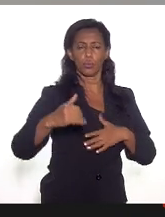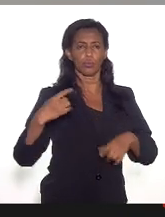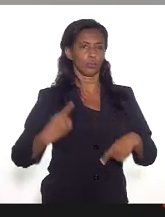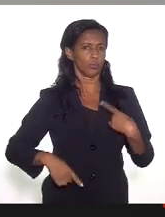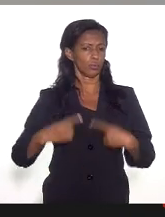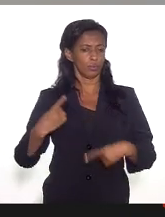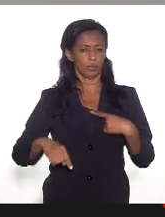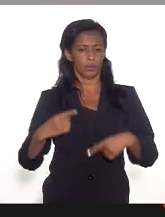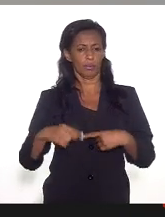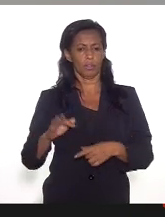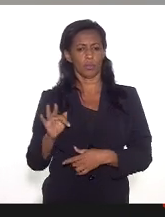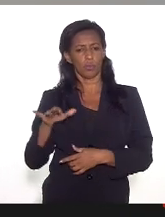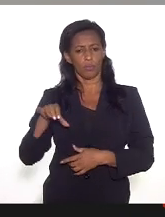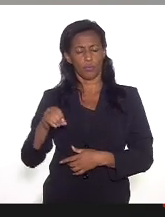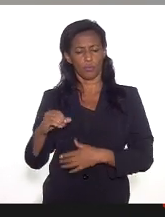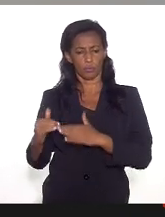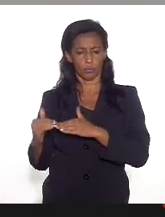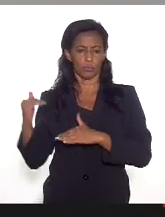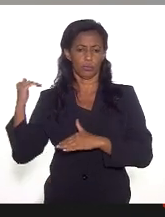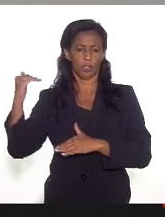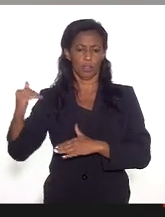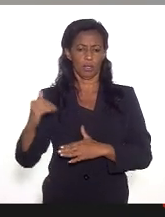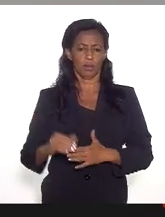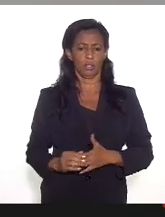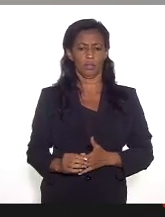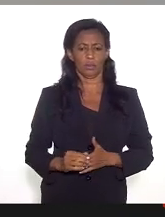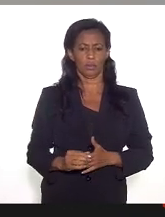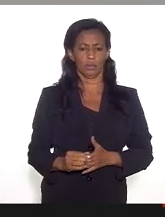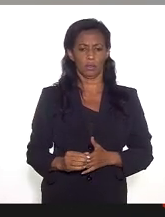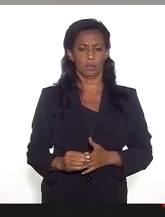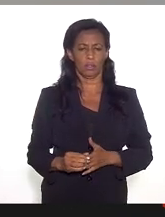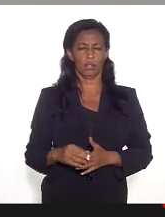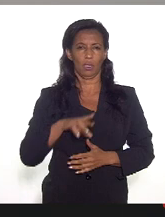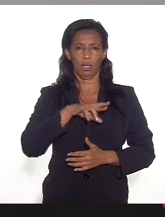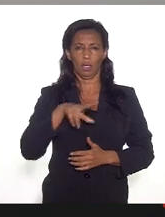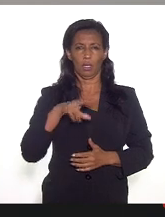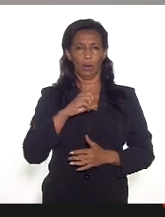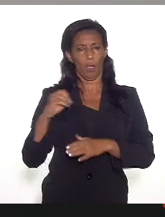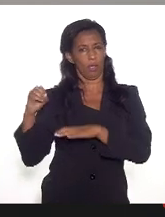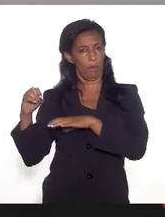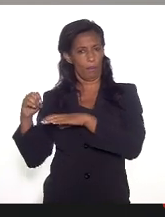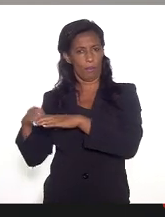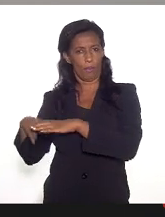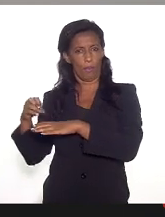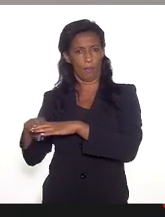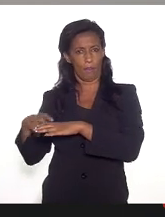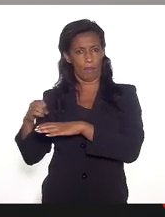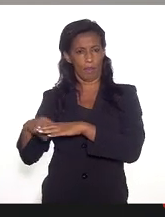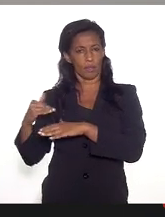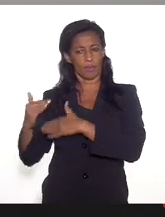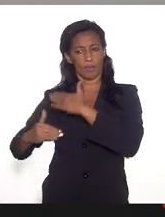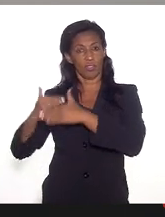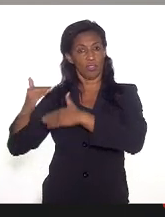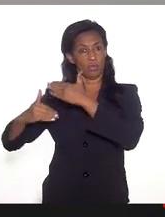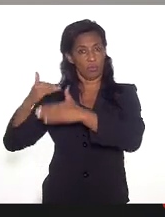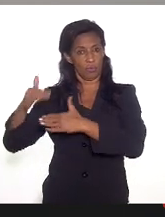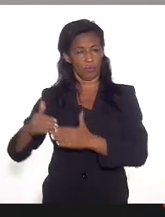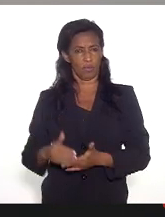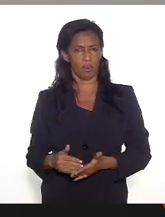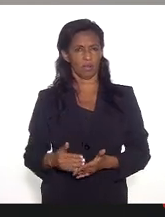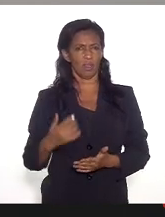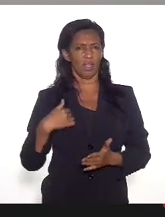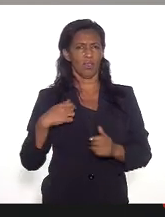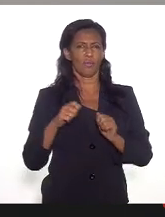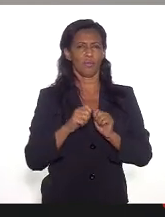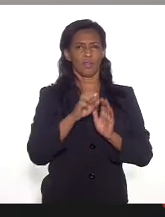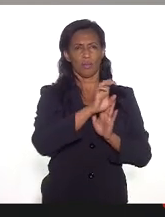debate sobre o Fundo Soberano, que é um fundo, não apenas uma poupança, mas um fundo indutor de desenvolvimento, eu fiz uma